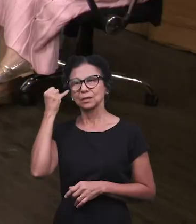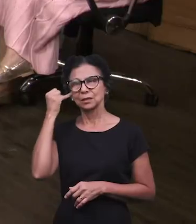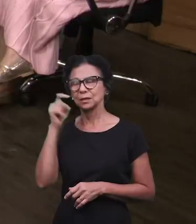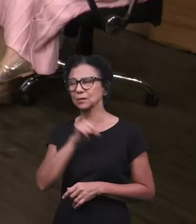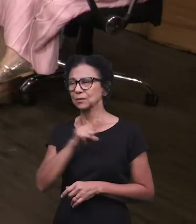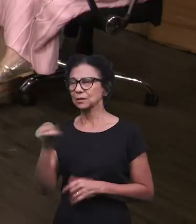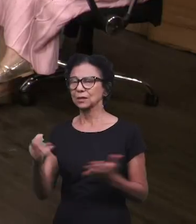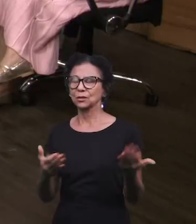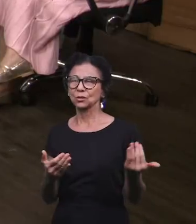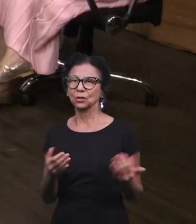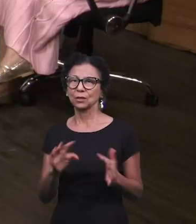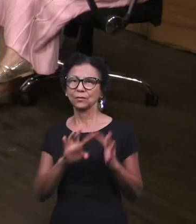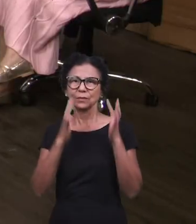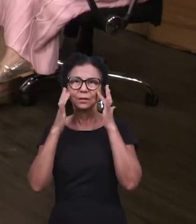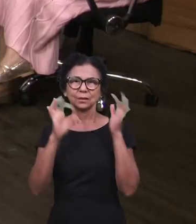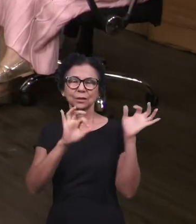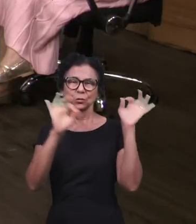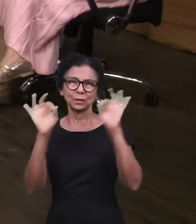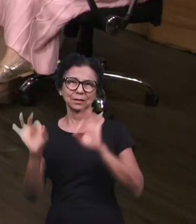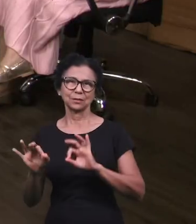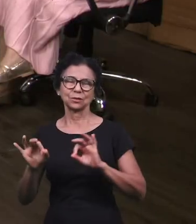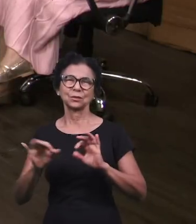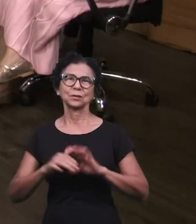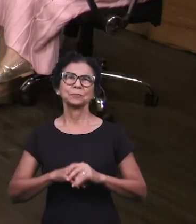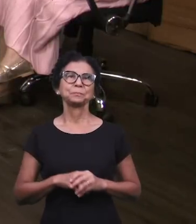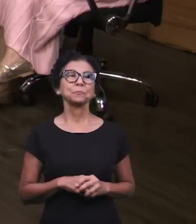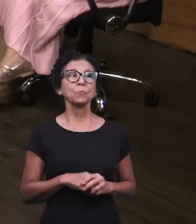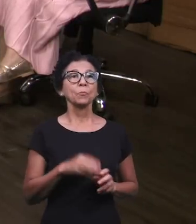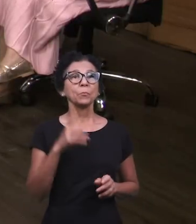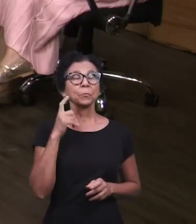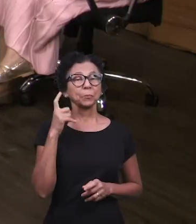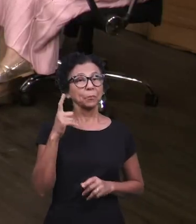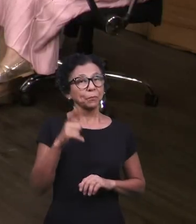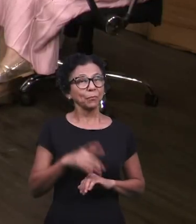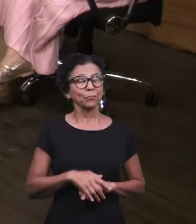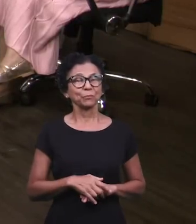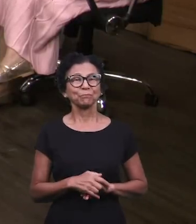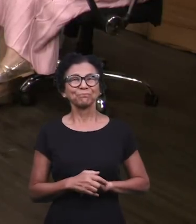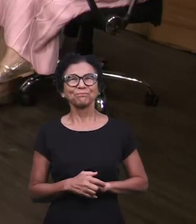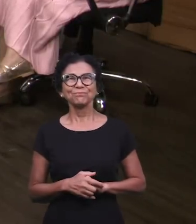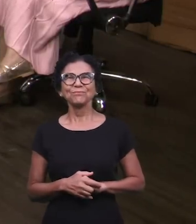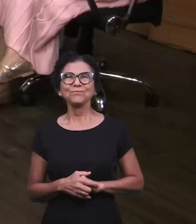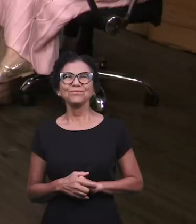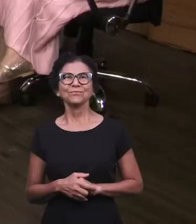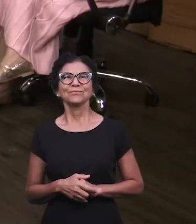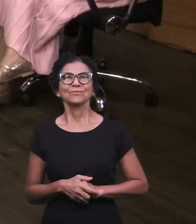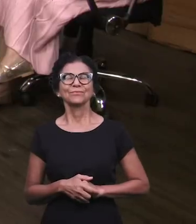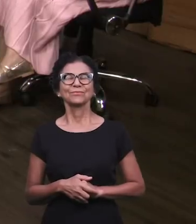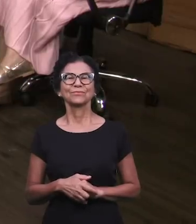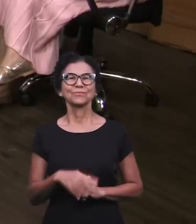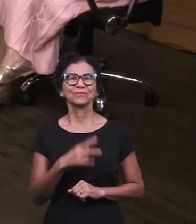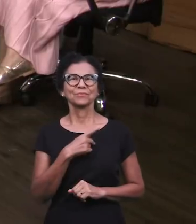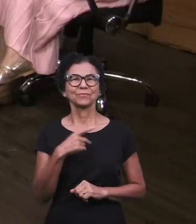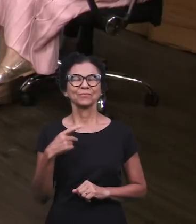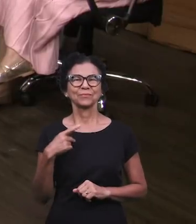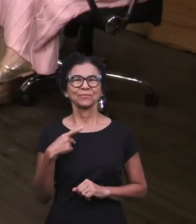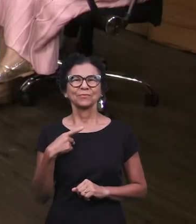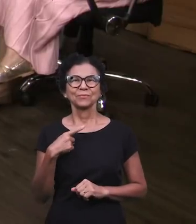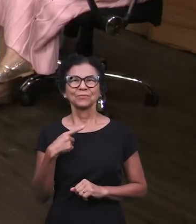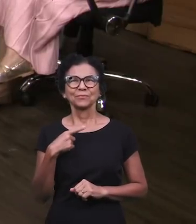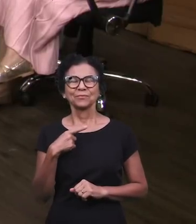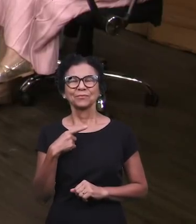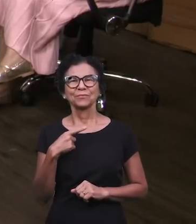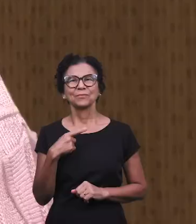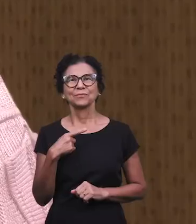Muito bem, interessante o tema que o pastor Júlio vai comentar, vai conversar com os jovens hoje, você vai ver. Karina, a paz do Senhor,